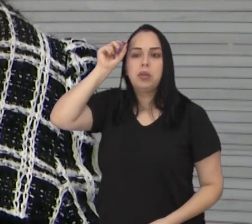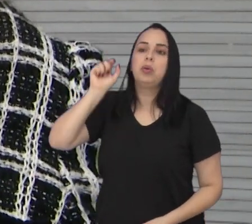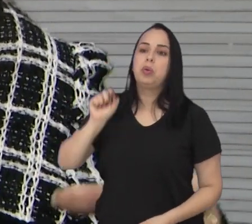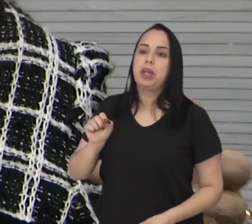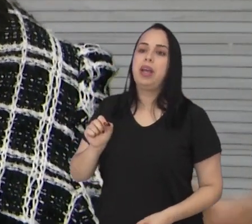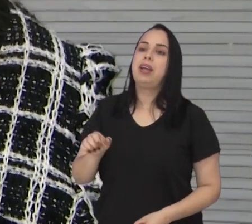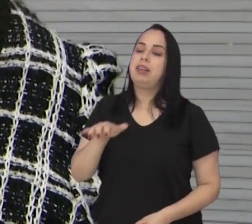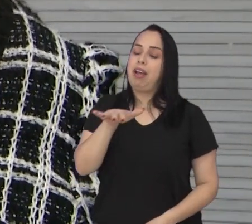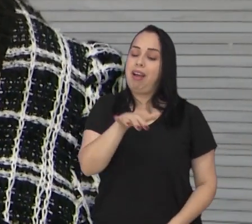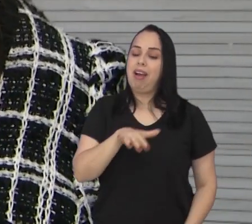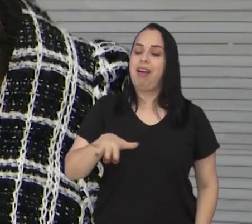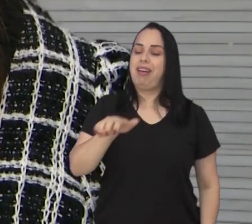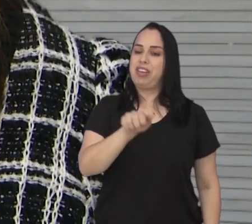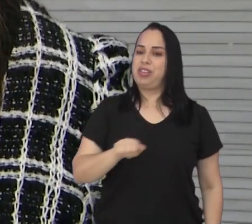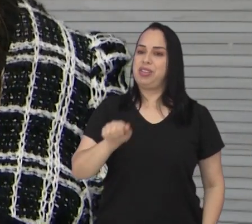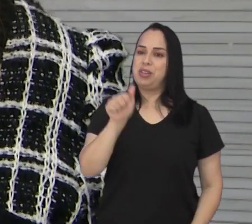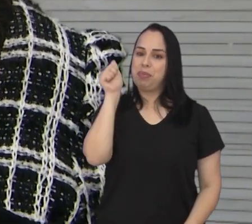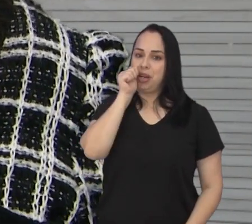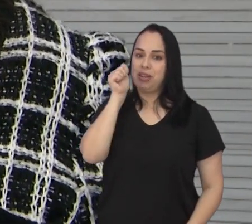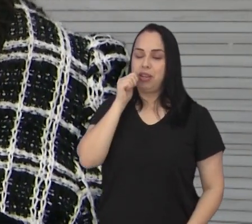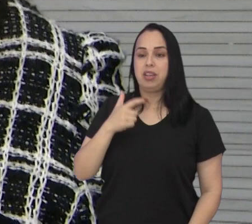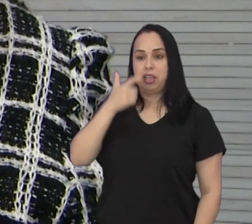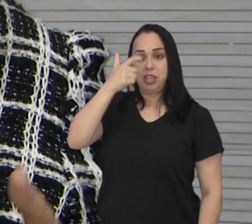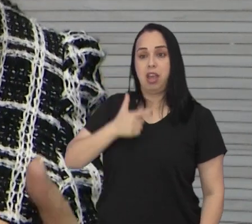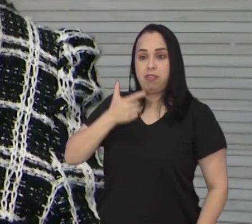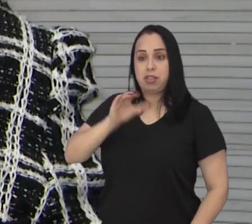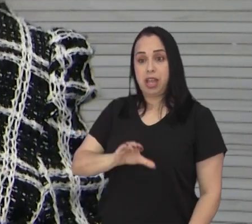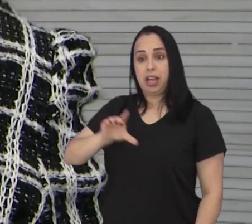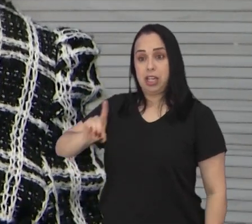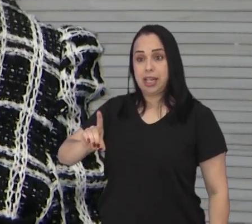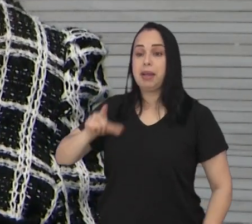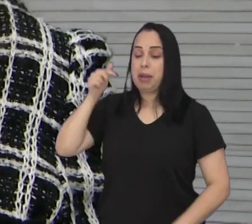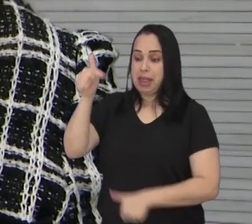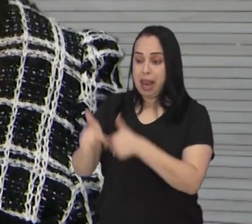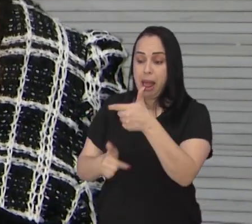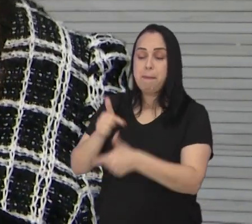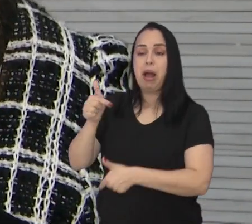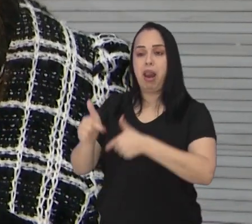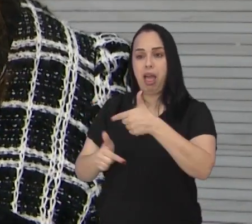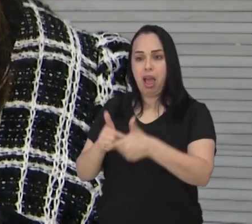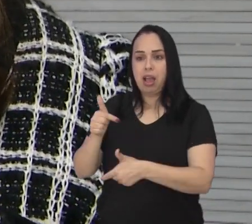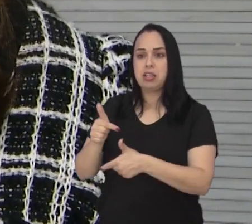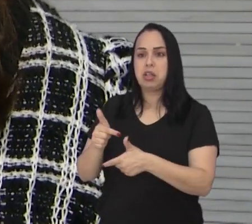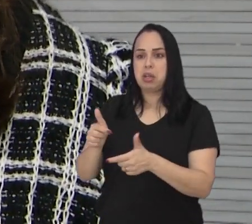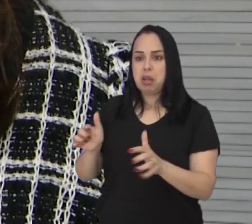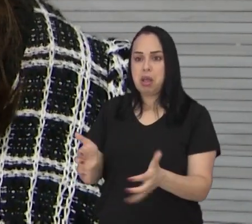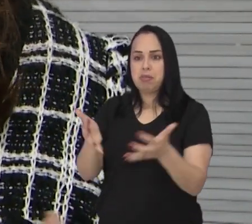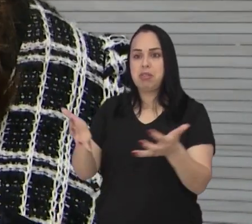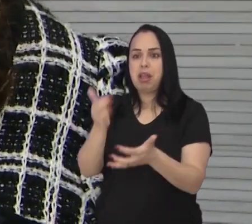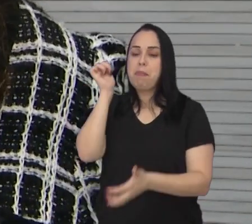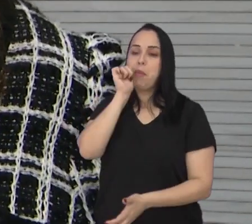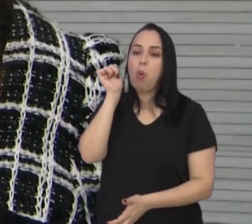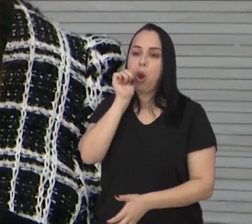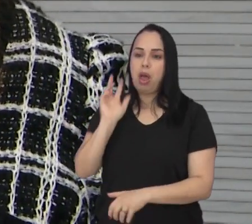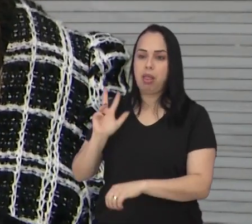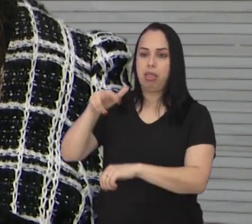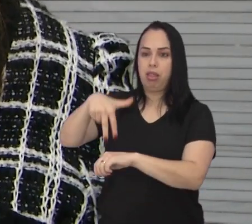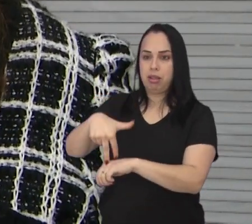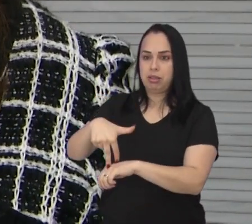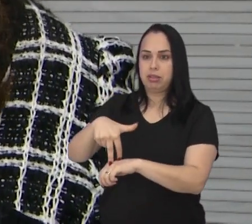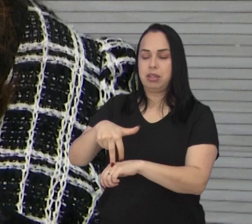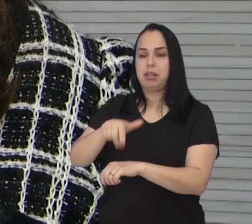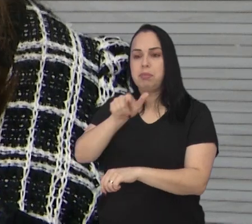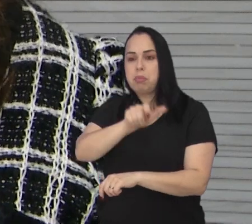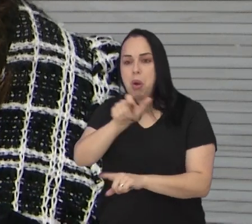um braço que vai ser um vale mulher hoje e eu tô vou assumir a coordenação para que a gente possa trabalhar eh as mulheres na sociedade